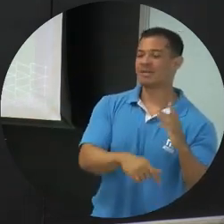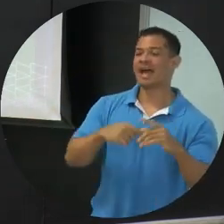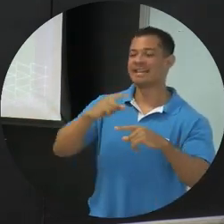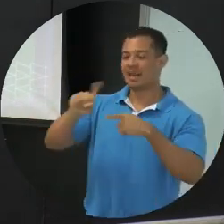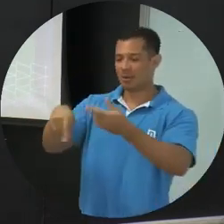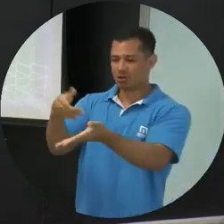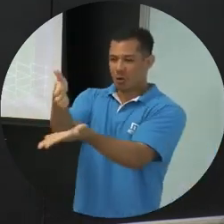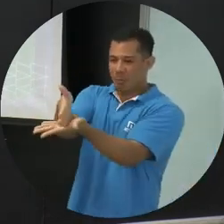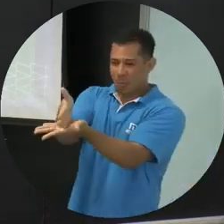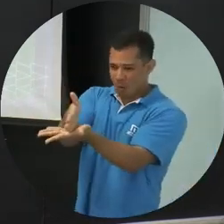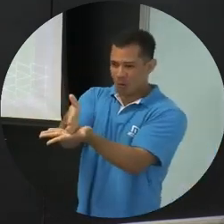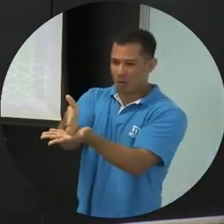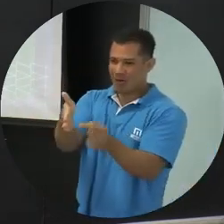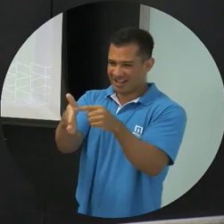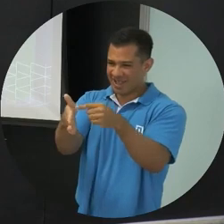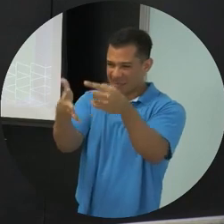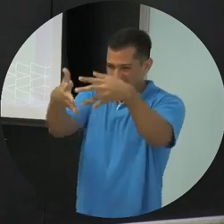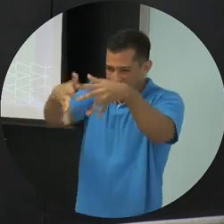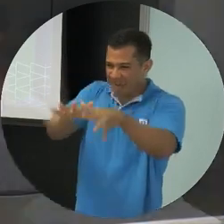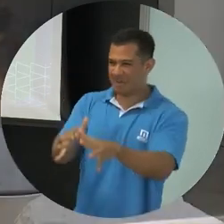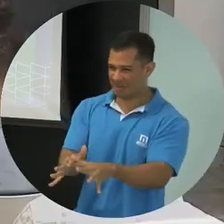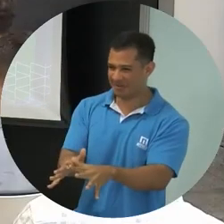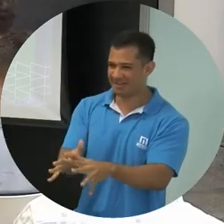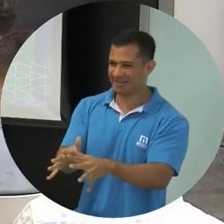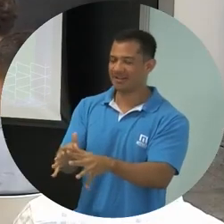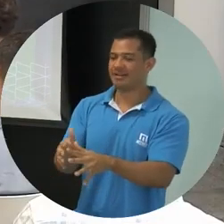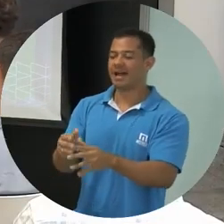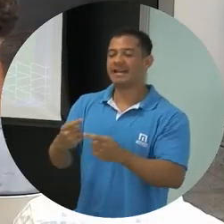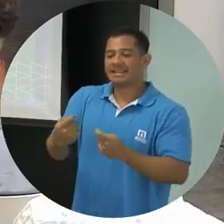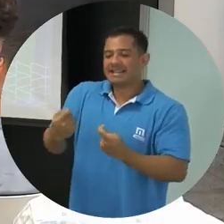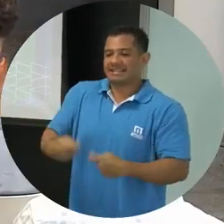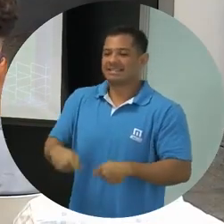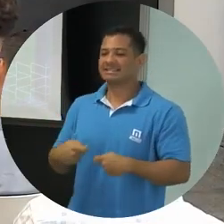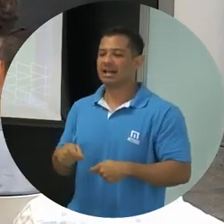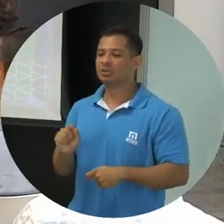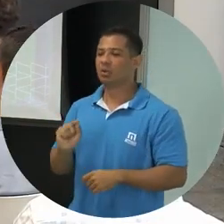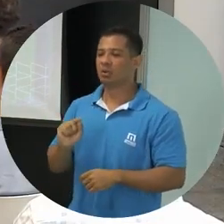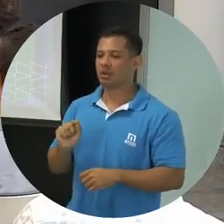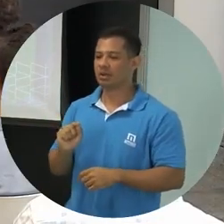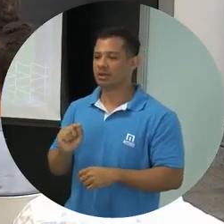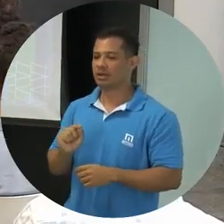muro, né, a necessidade de